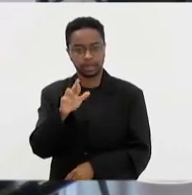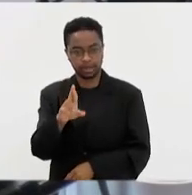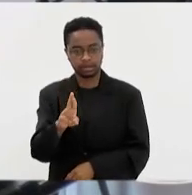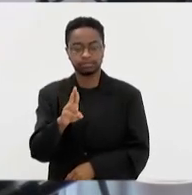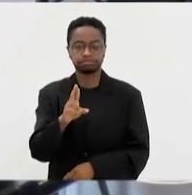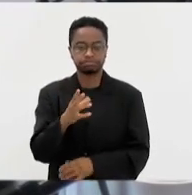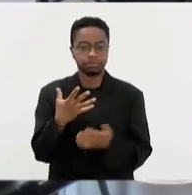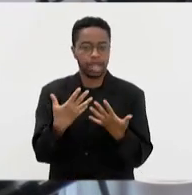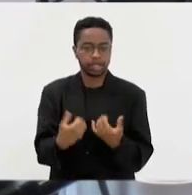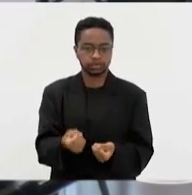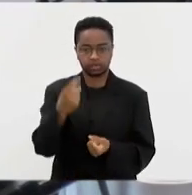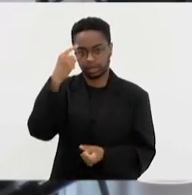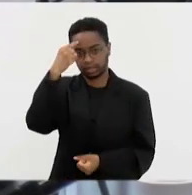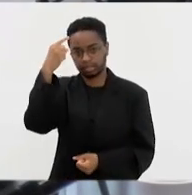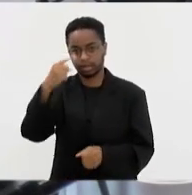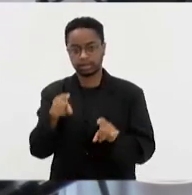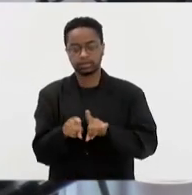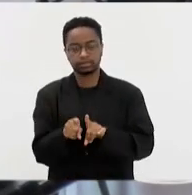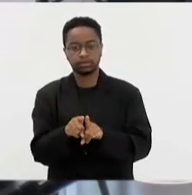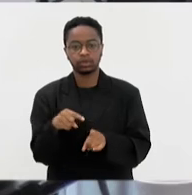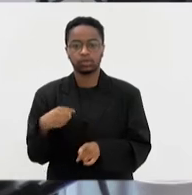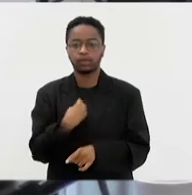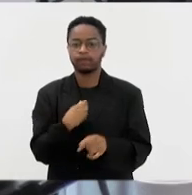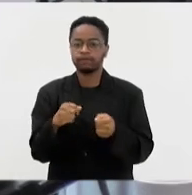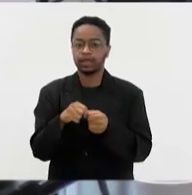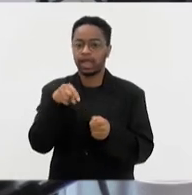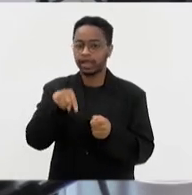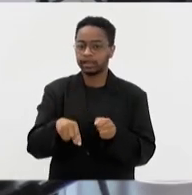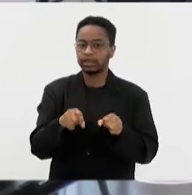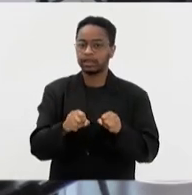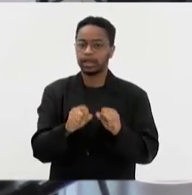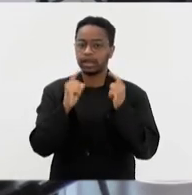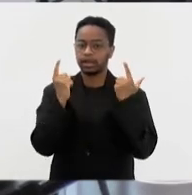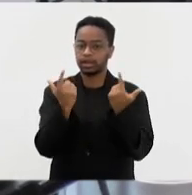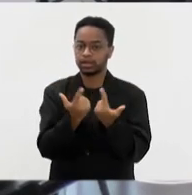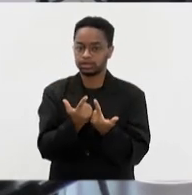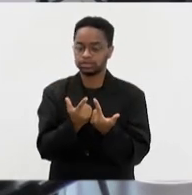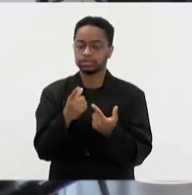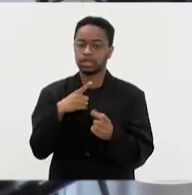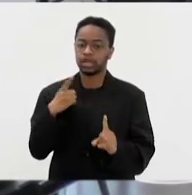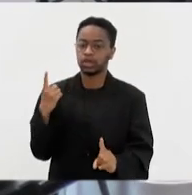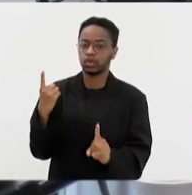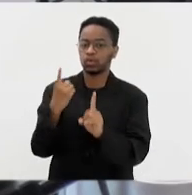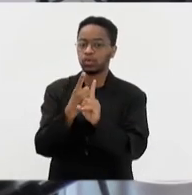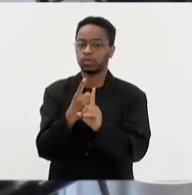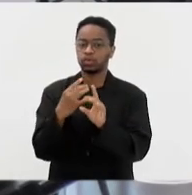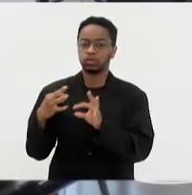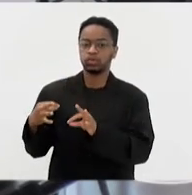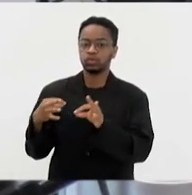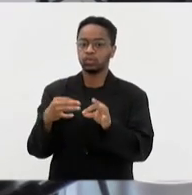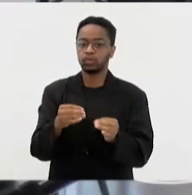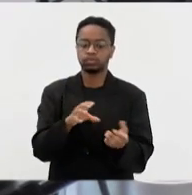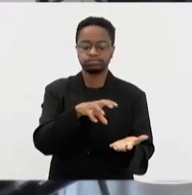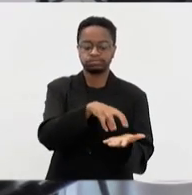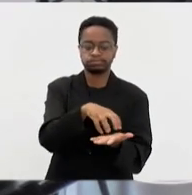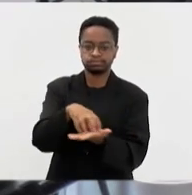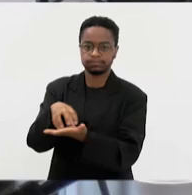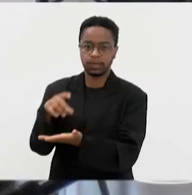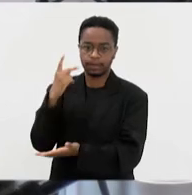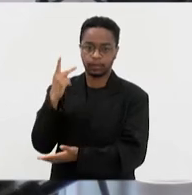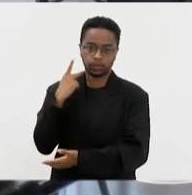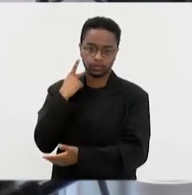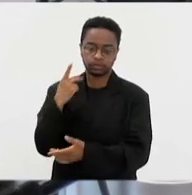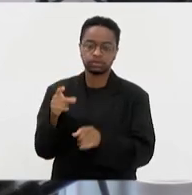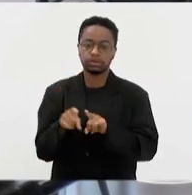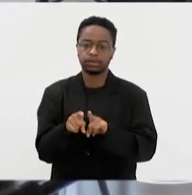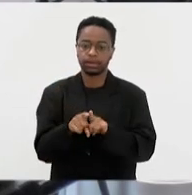a ideia e a gente vai estar fazendo aqui no plenário da Alerj um encontro das procuradorias. E aí a gente